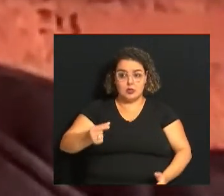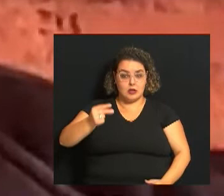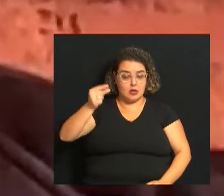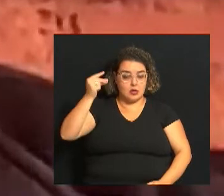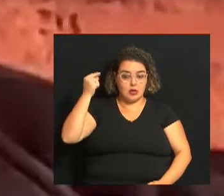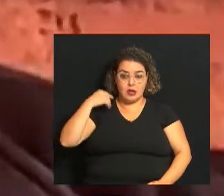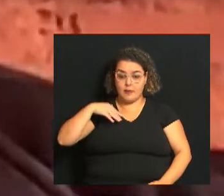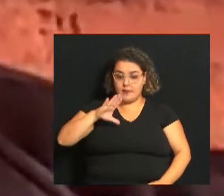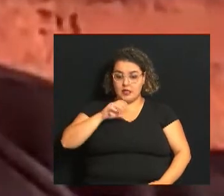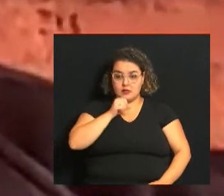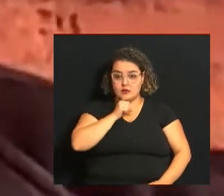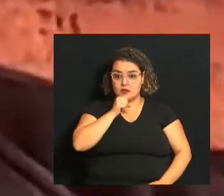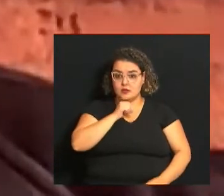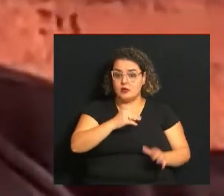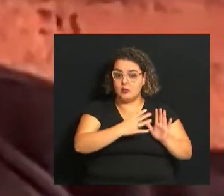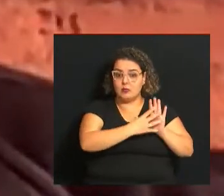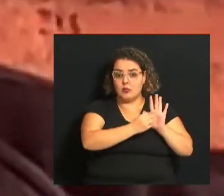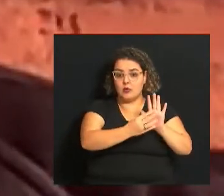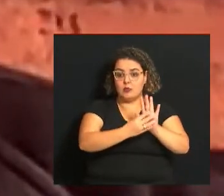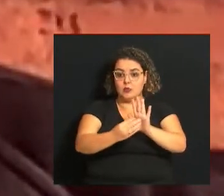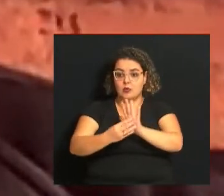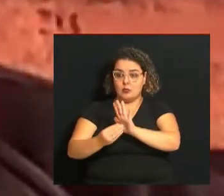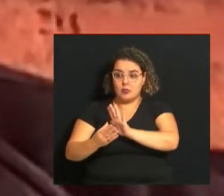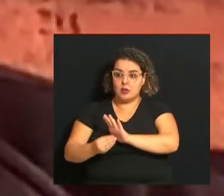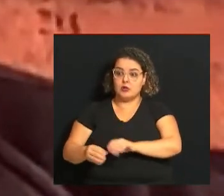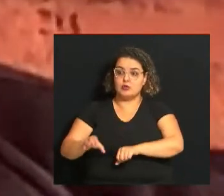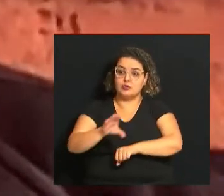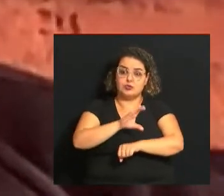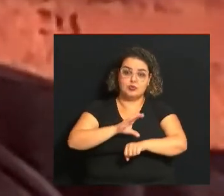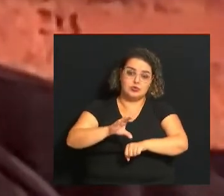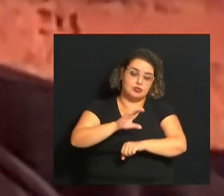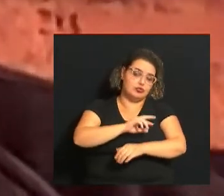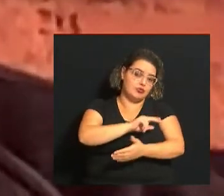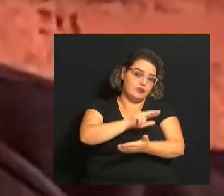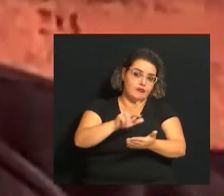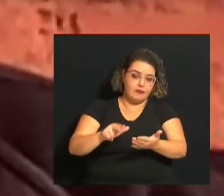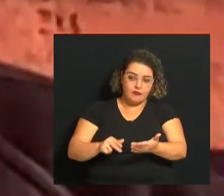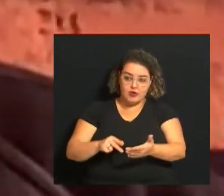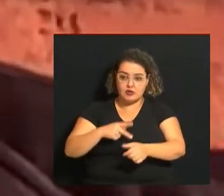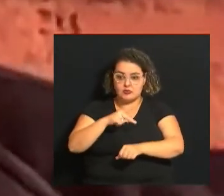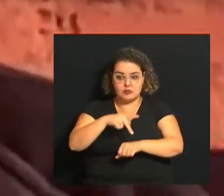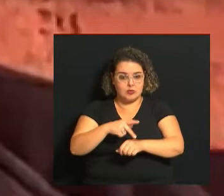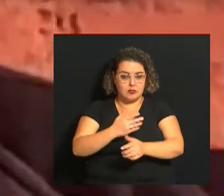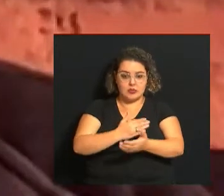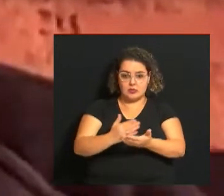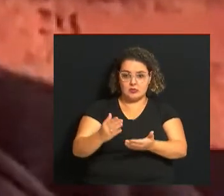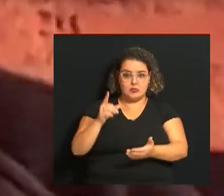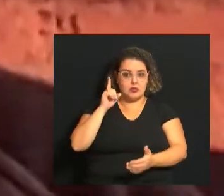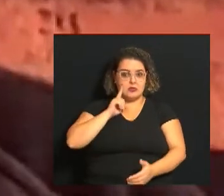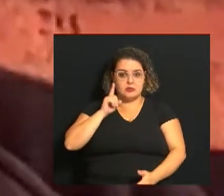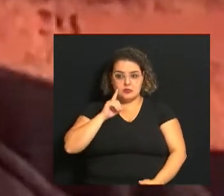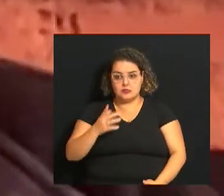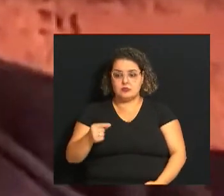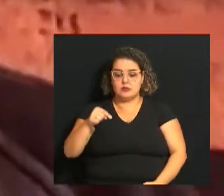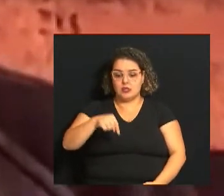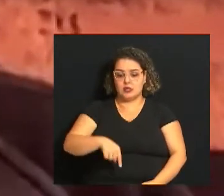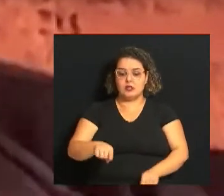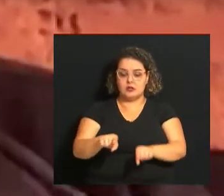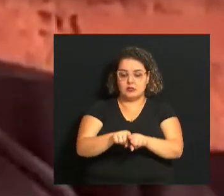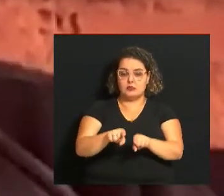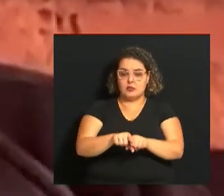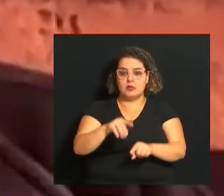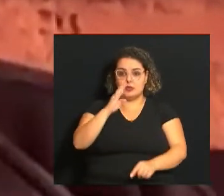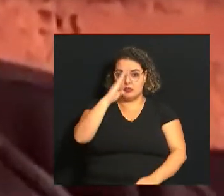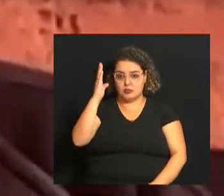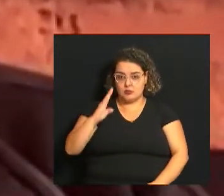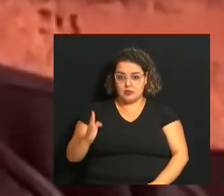e é modelo para a Constituição de muitos países, a começar pelos Estados Unidos e, conseguinte, também do Brasil. Então, existe